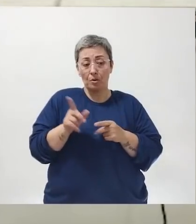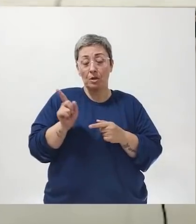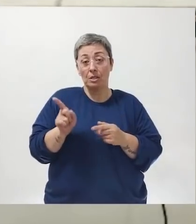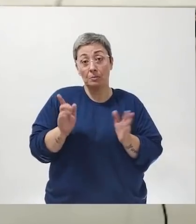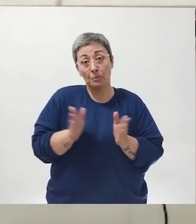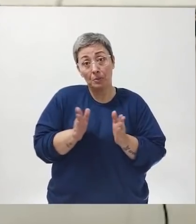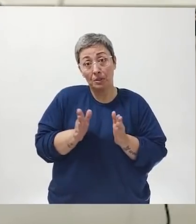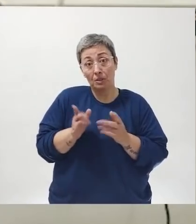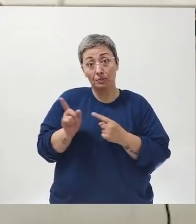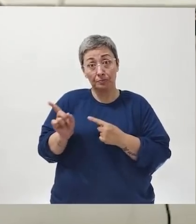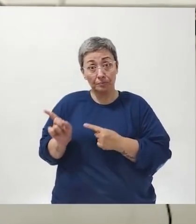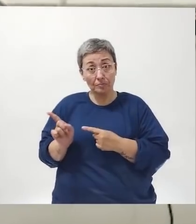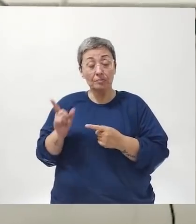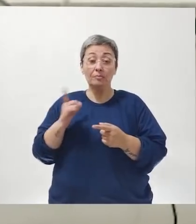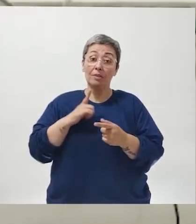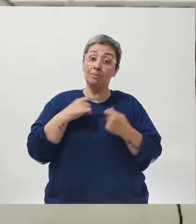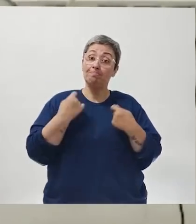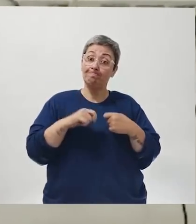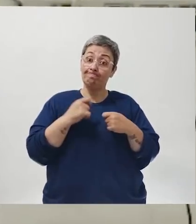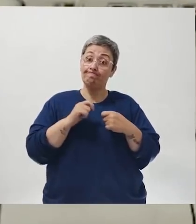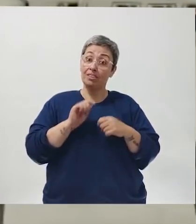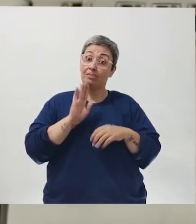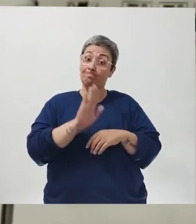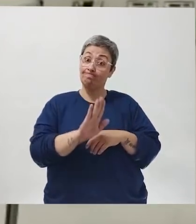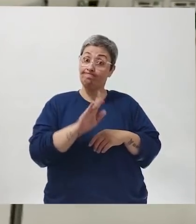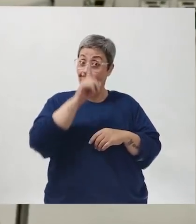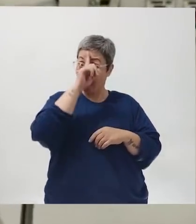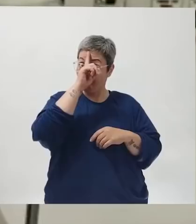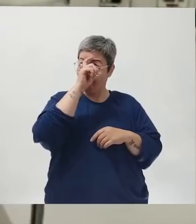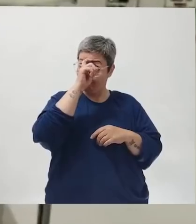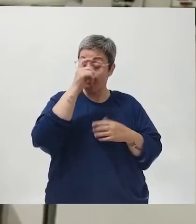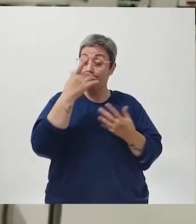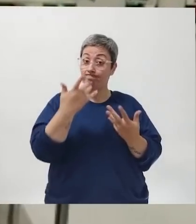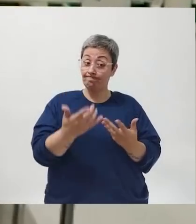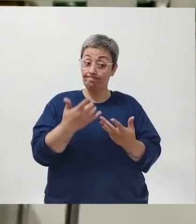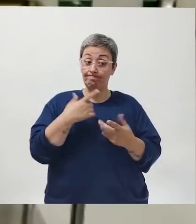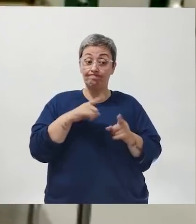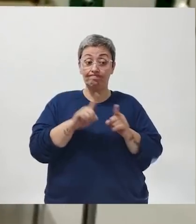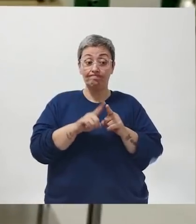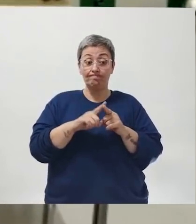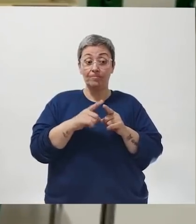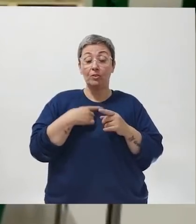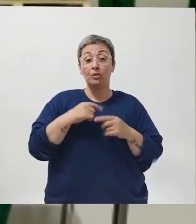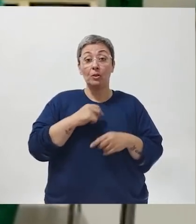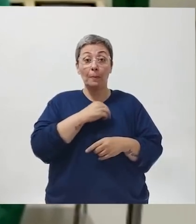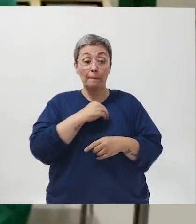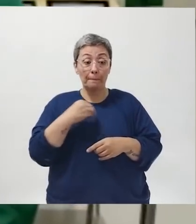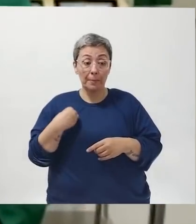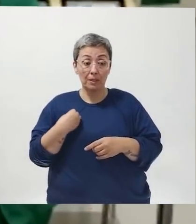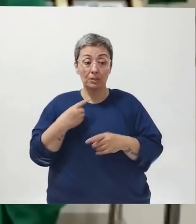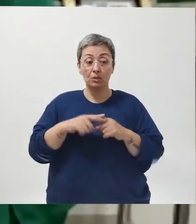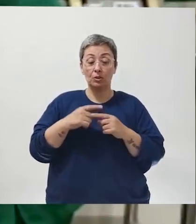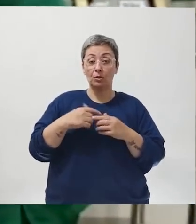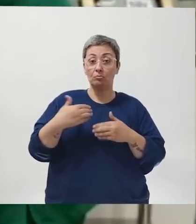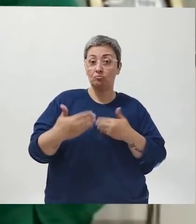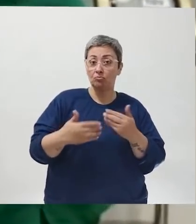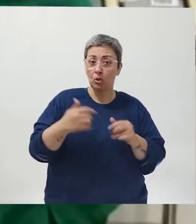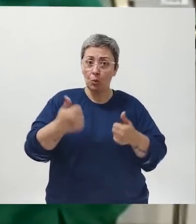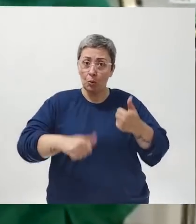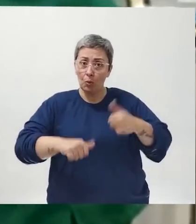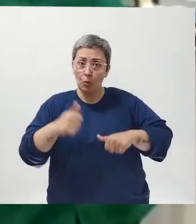ficar internado. Ele estando internado, o pediatra, para avaliar se ele está crescendo de